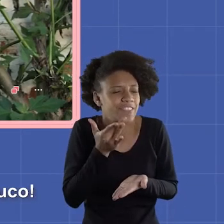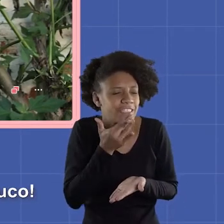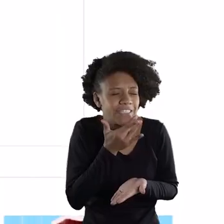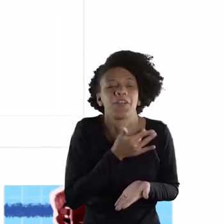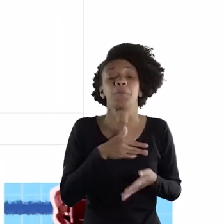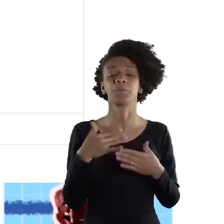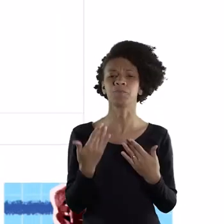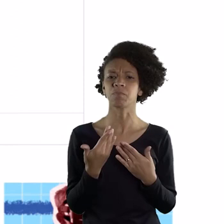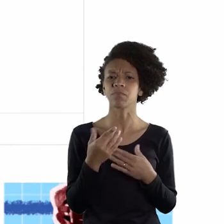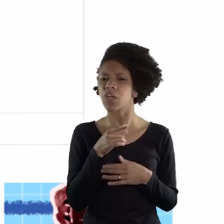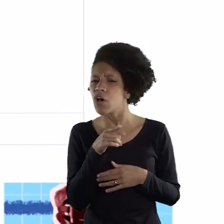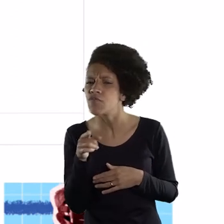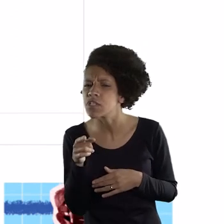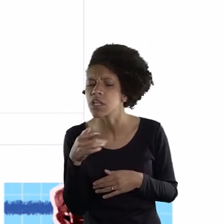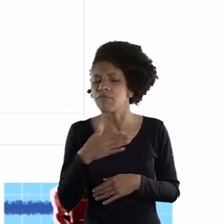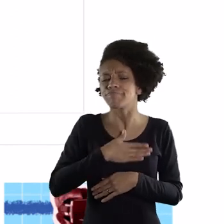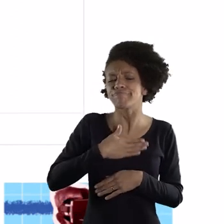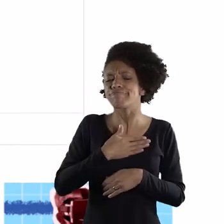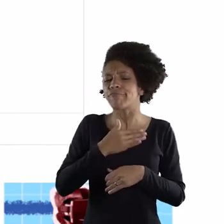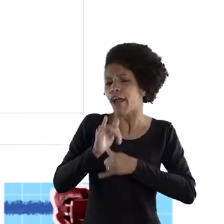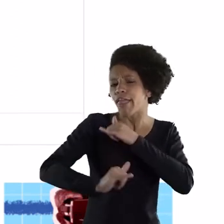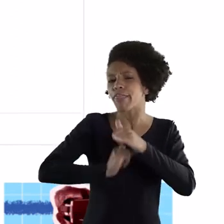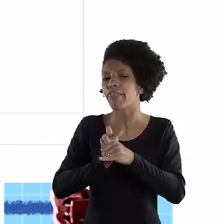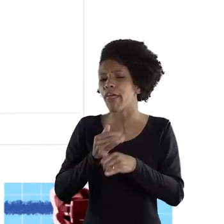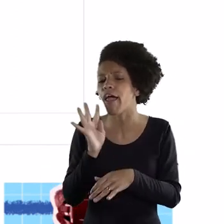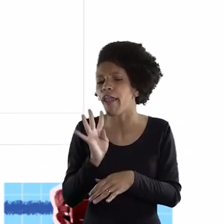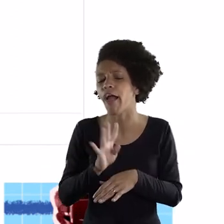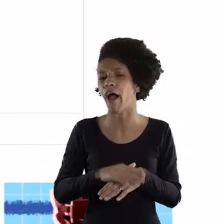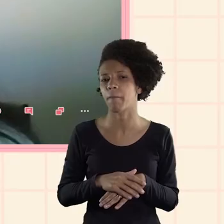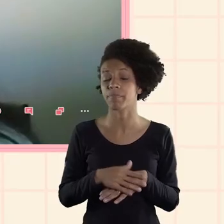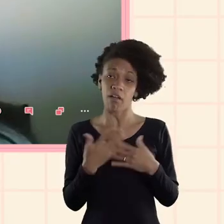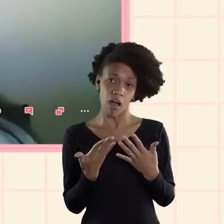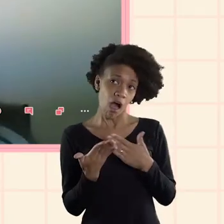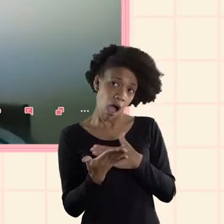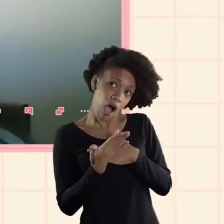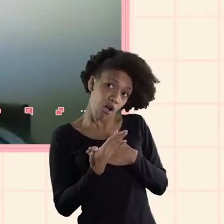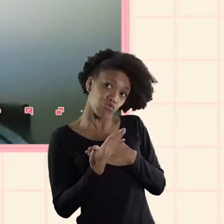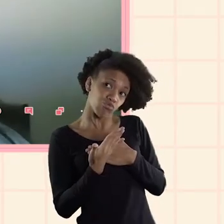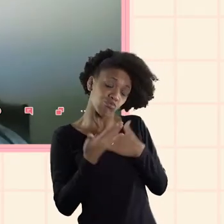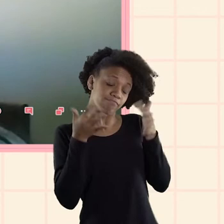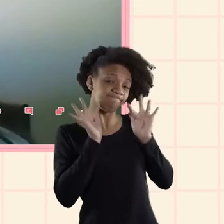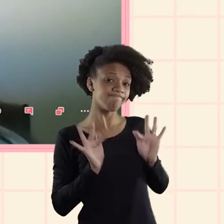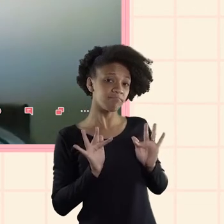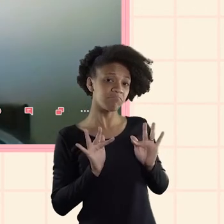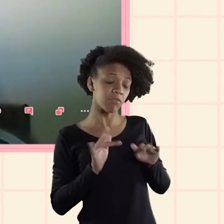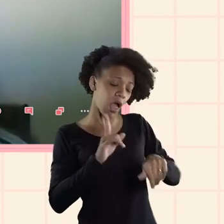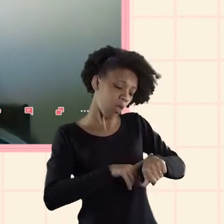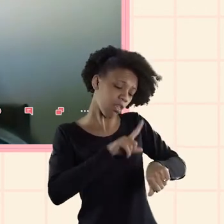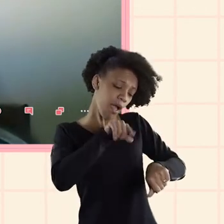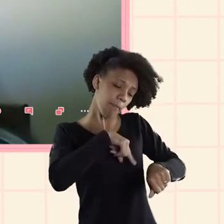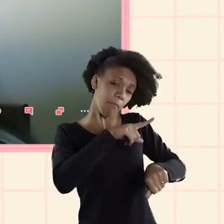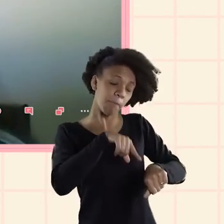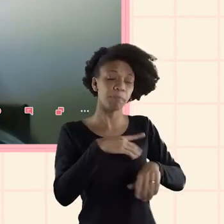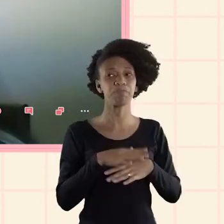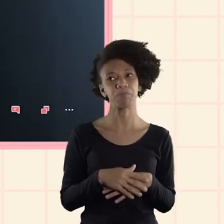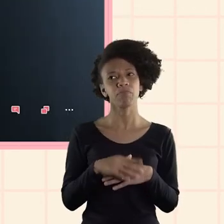louco. O que você acha mais legal na internet? Eu acho que ela me ajuda a me divertir. Pelo menos para